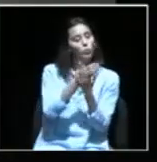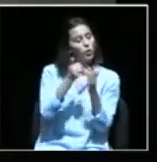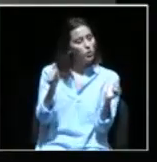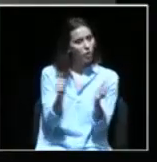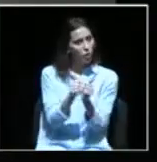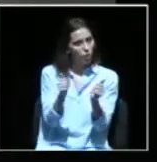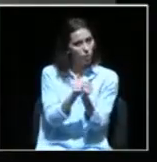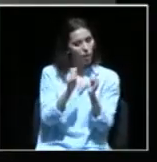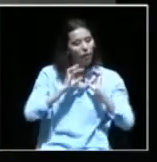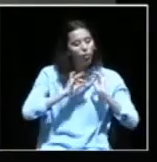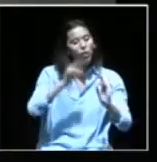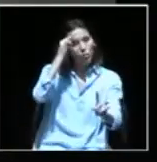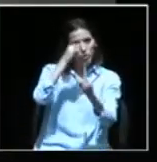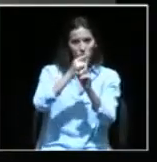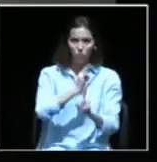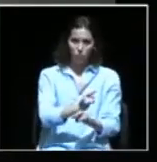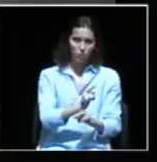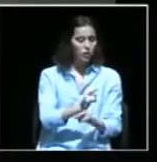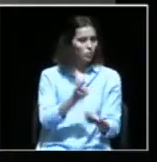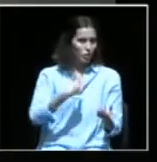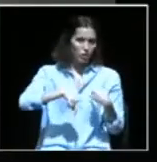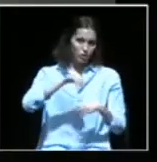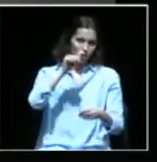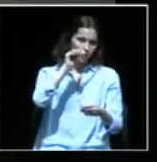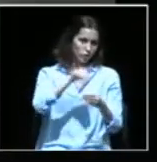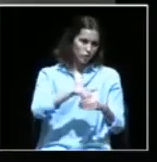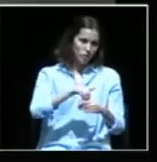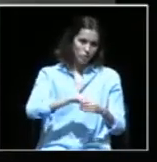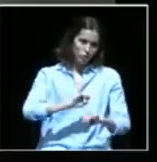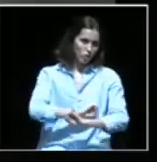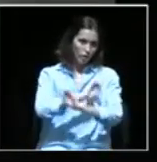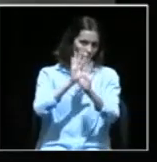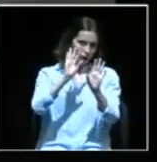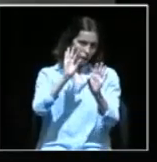com este mesmo objetivo e votaremos naturalmente contra a proposta apresentada pela Câmara. Obrigada.